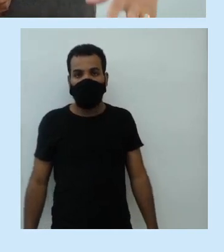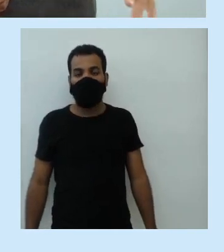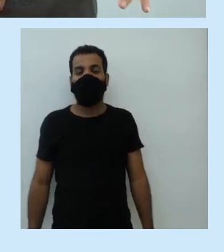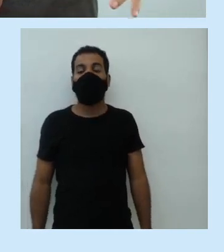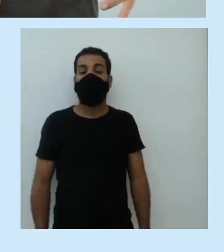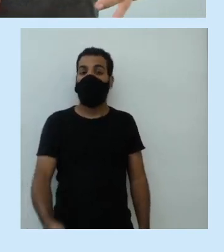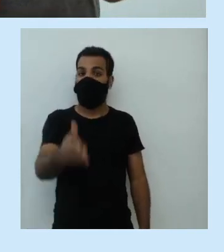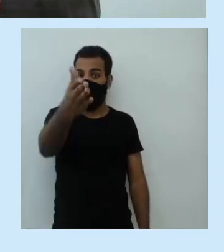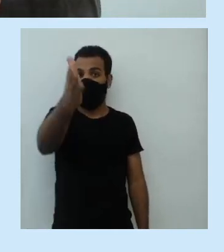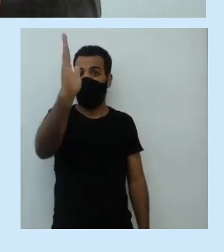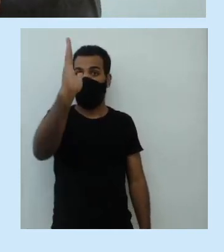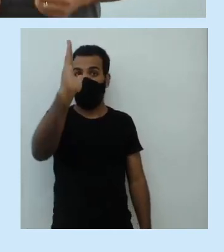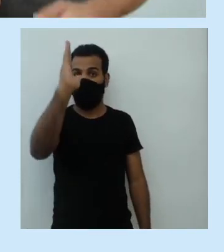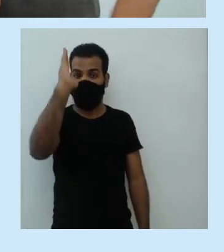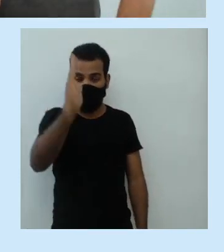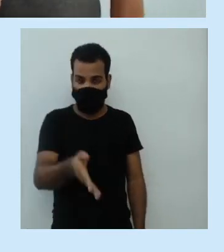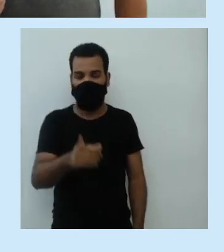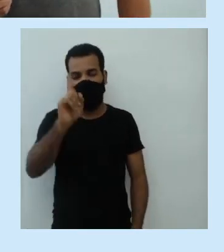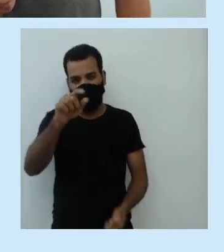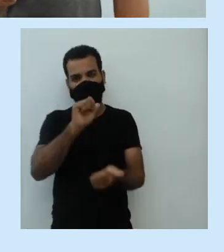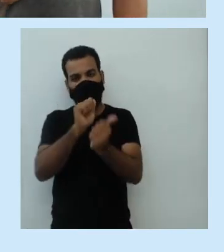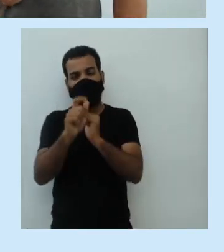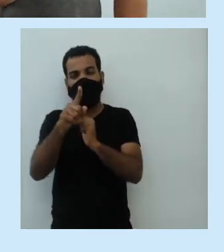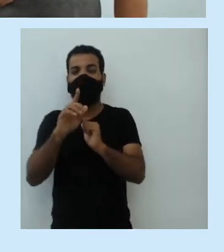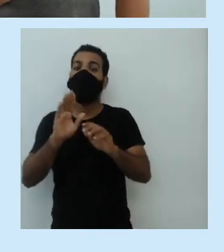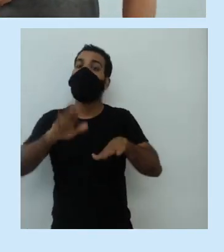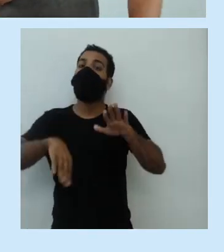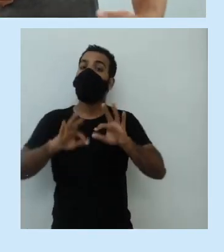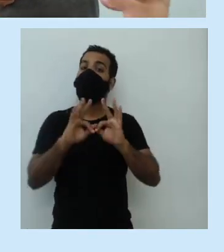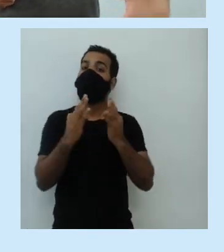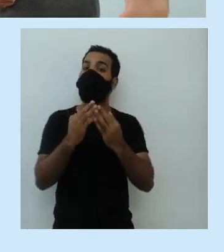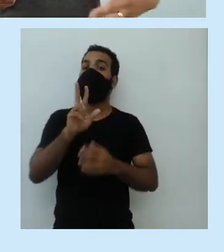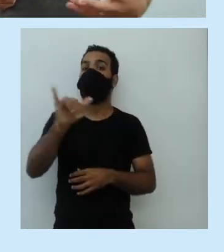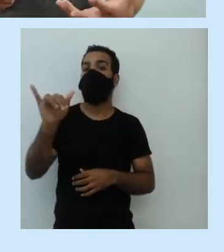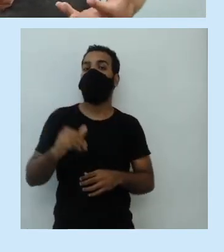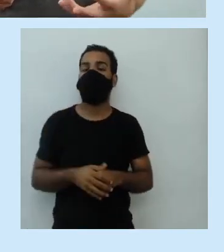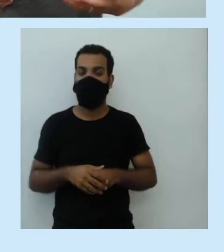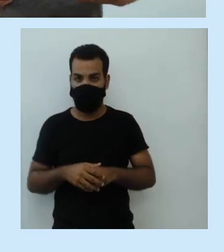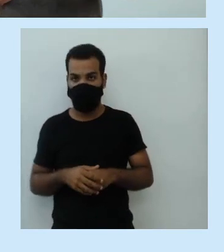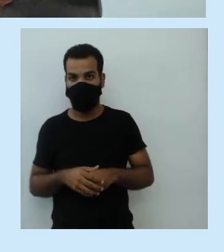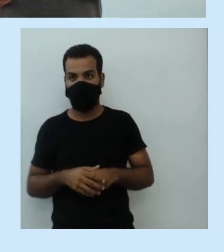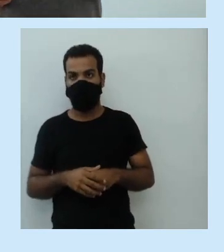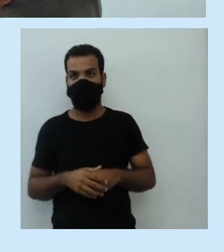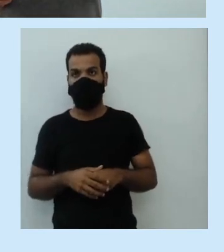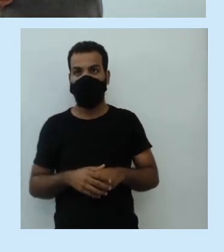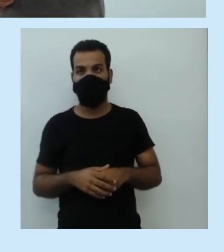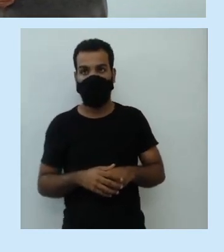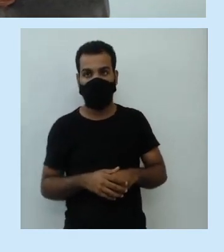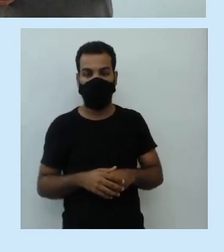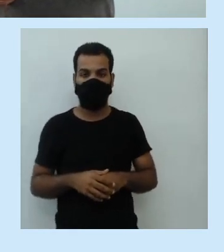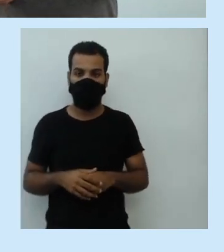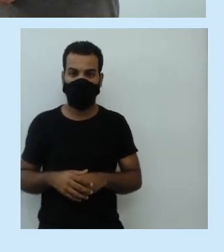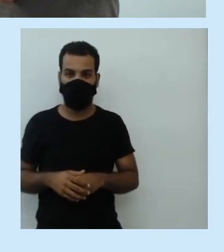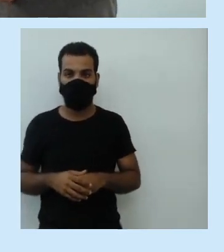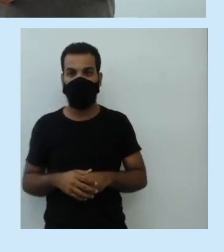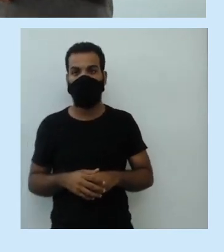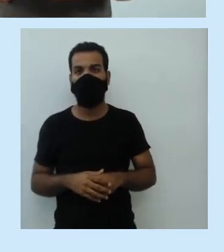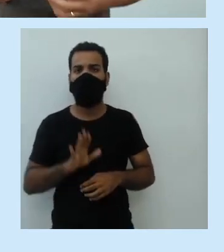mas talvez você vai construir uma família. E aí? Se a gente não tem